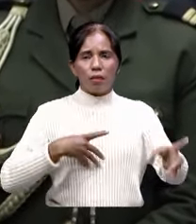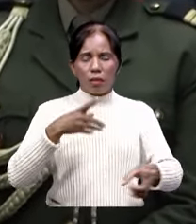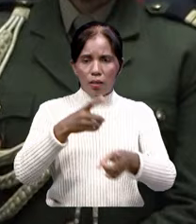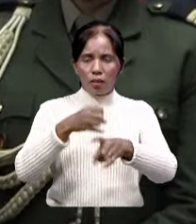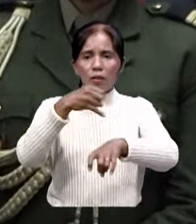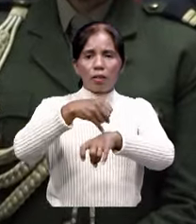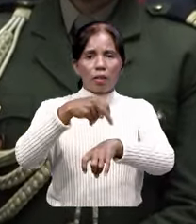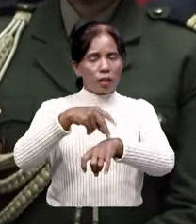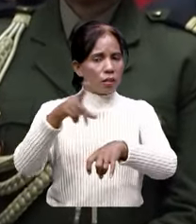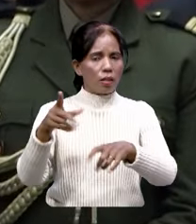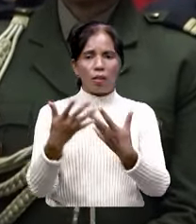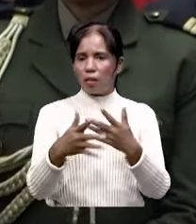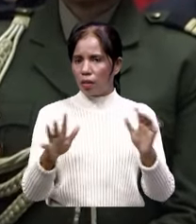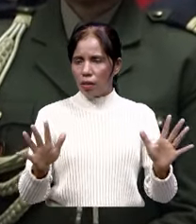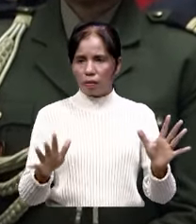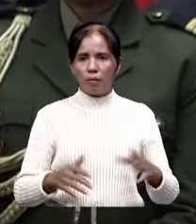ia,